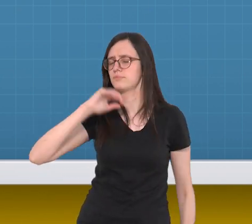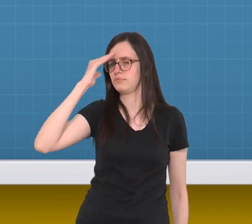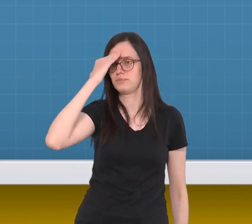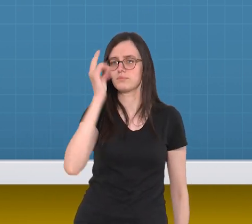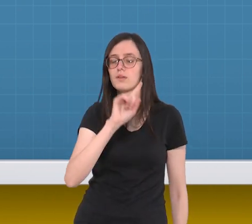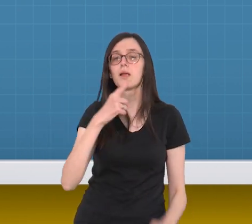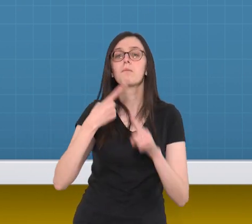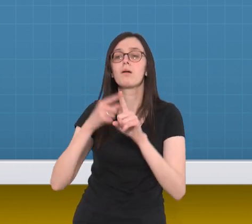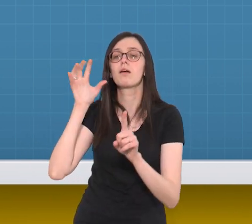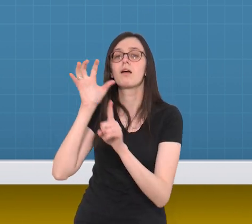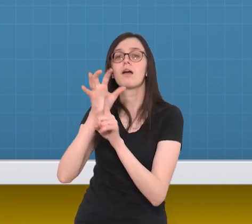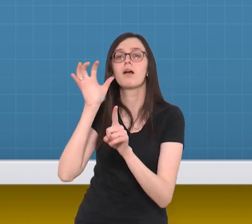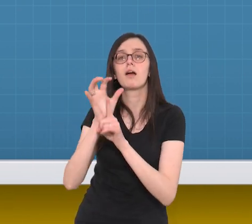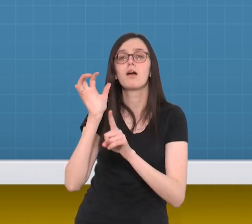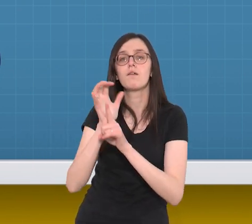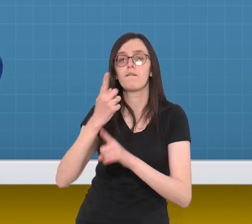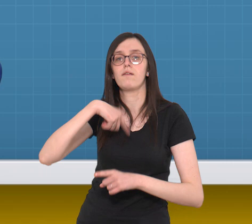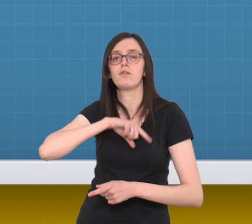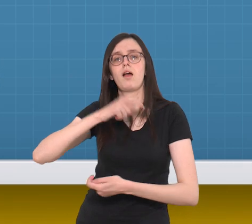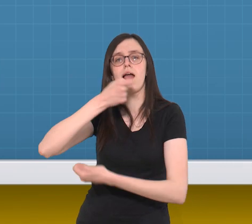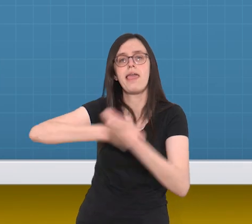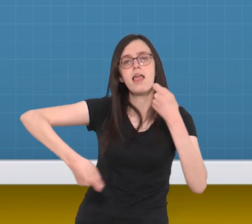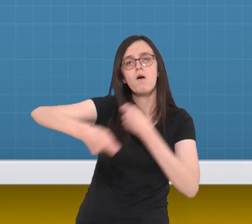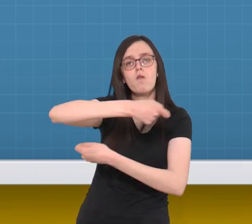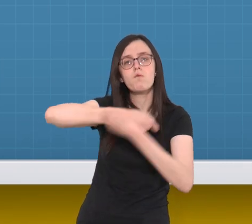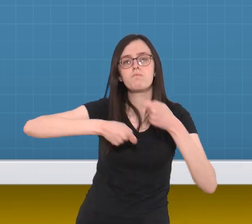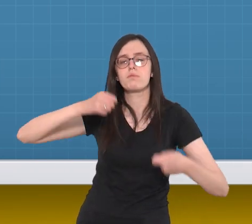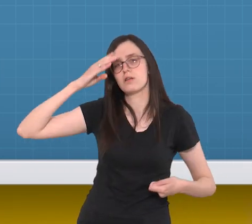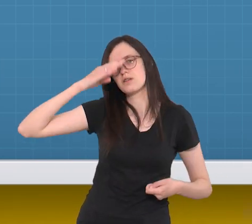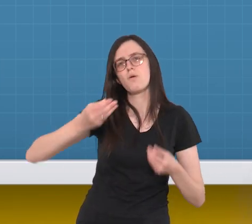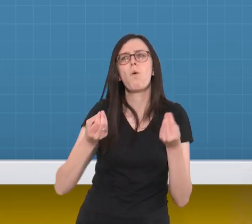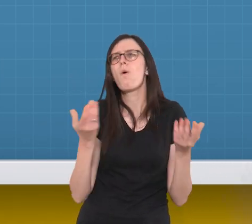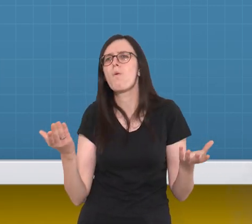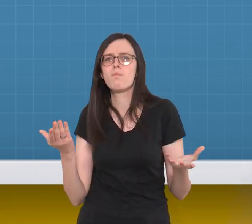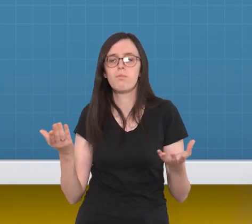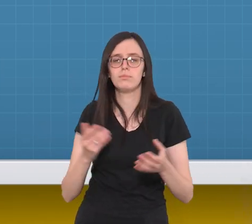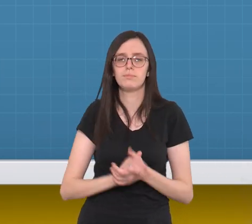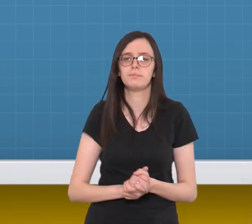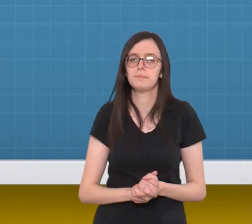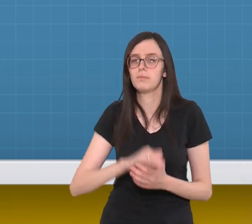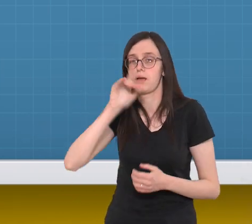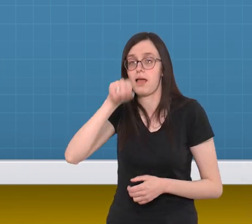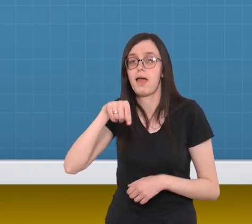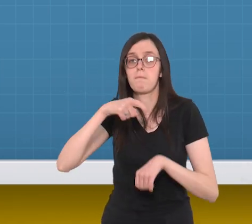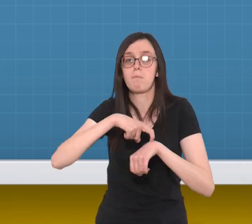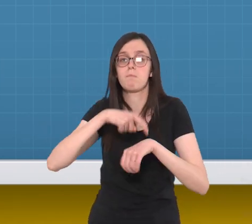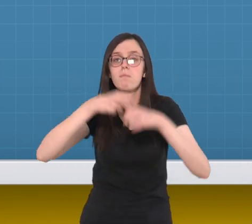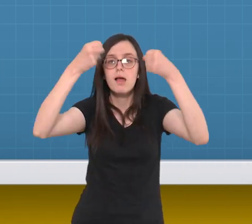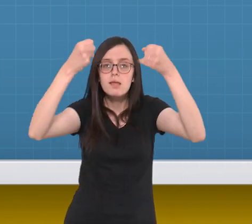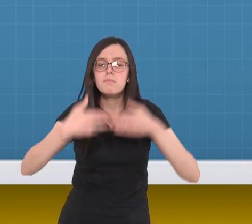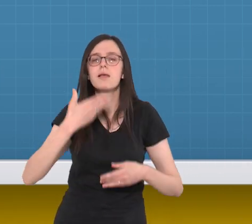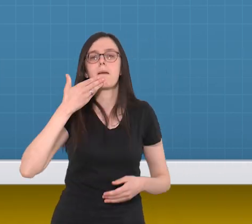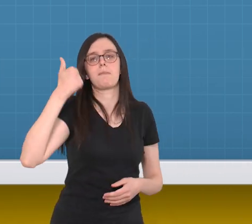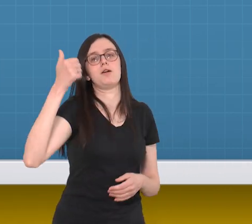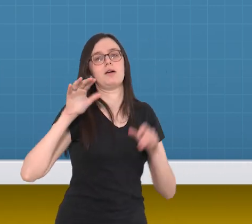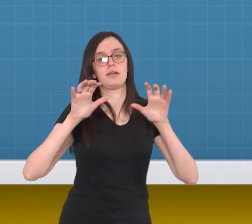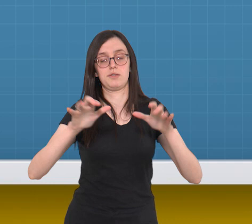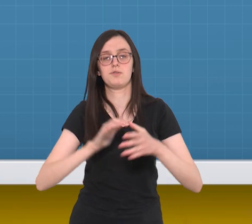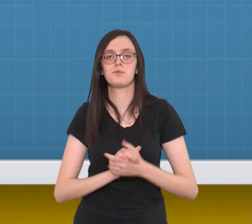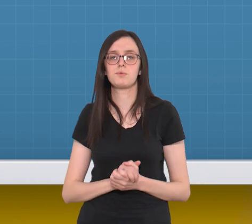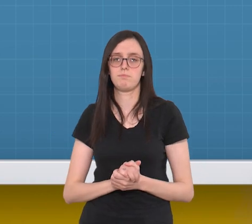bem por que ela influencia a nossa economia assim tão diretamente. Bom, eu acho que é o momento de explicar melhor isso,